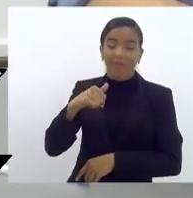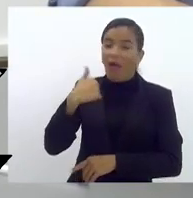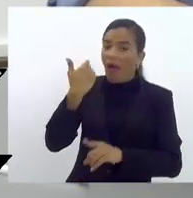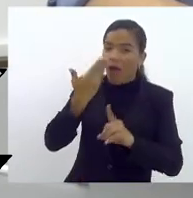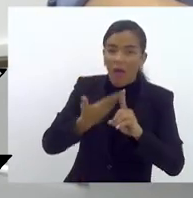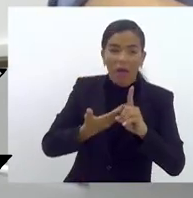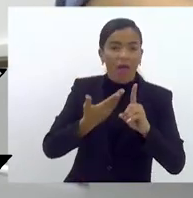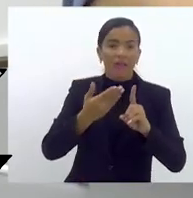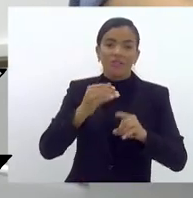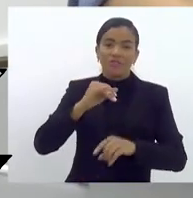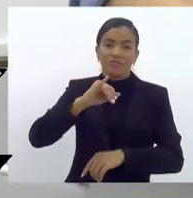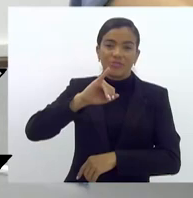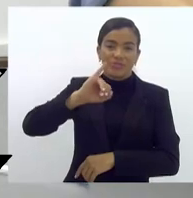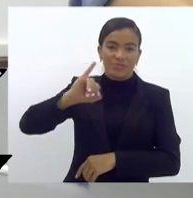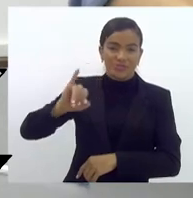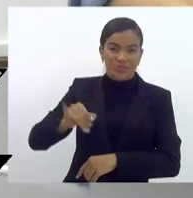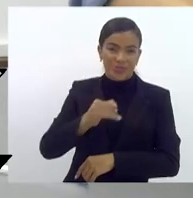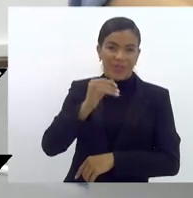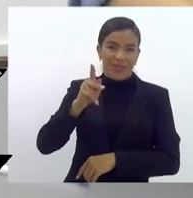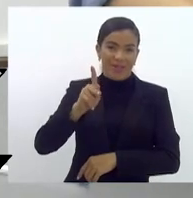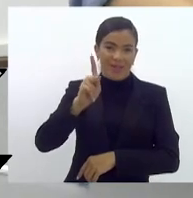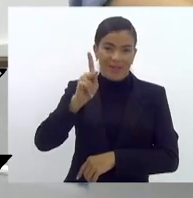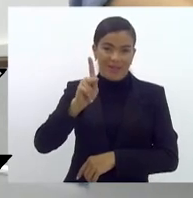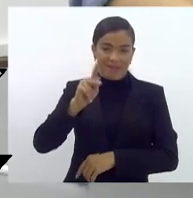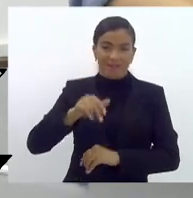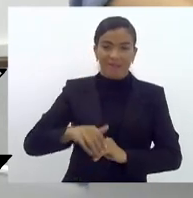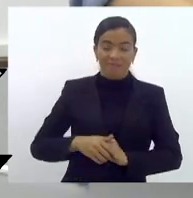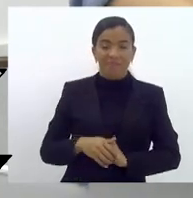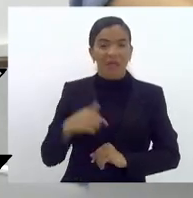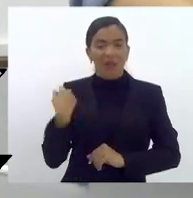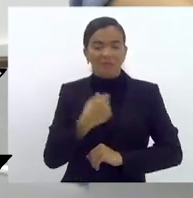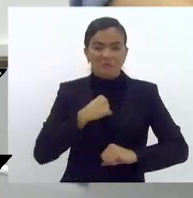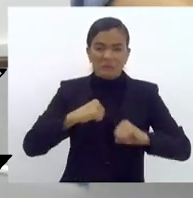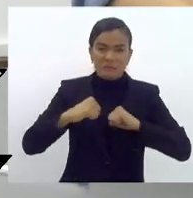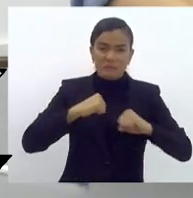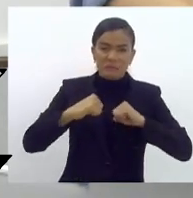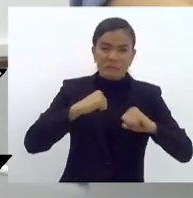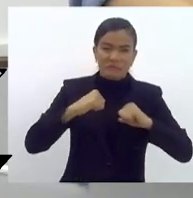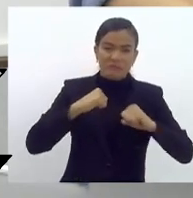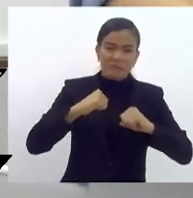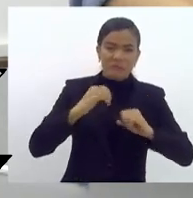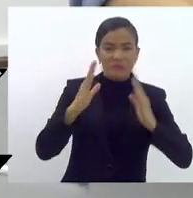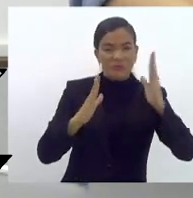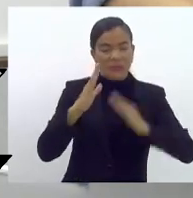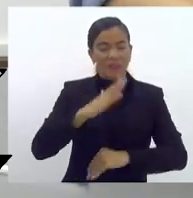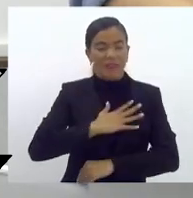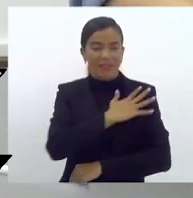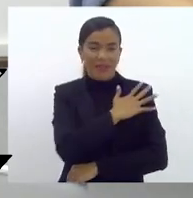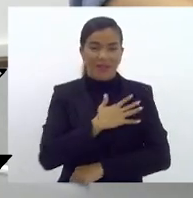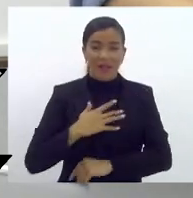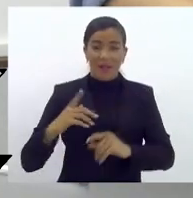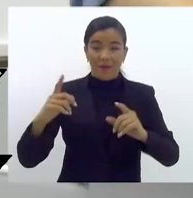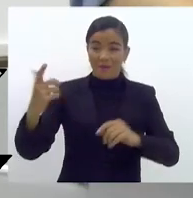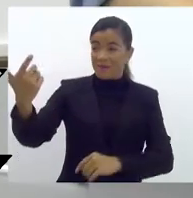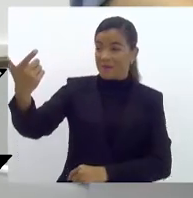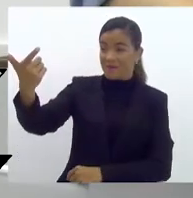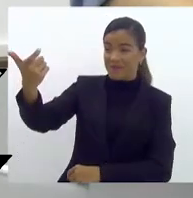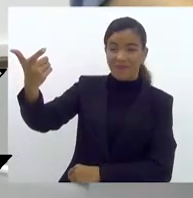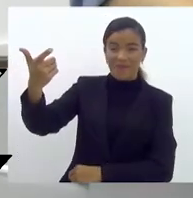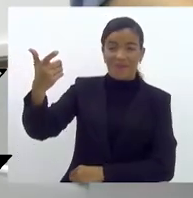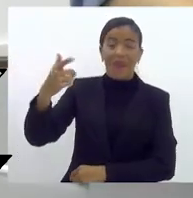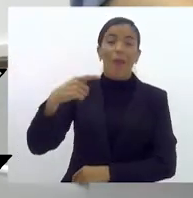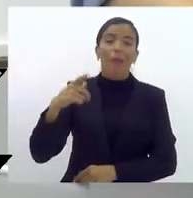Depois das nossas lutas pela Liberdade no tempo da ditadura ele tirou a foto do Lacerda